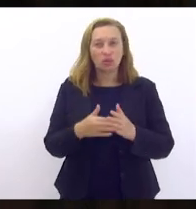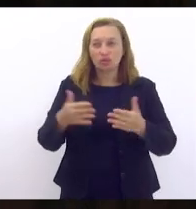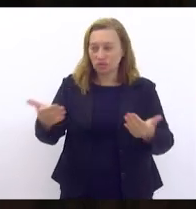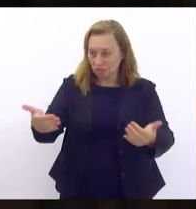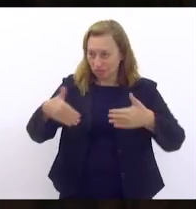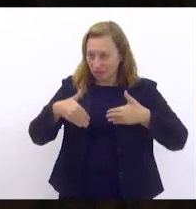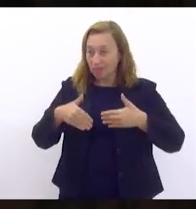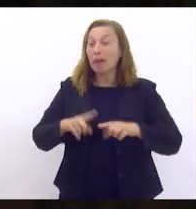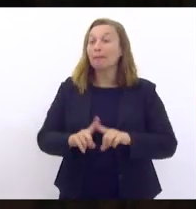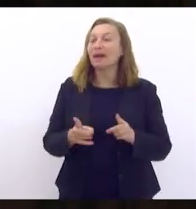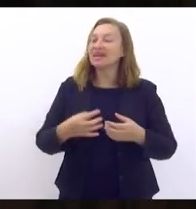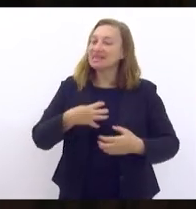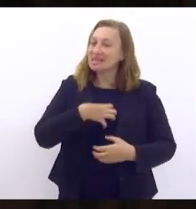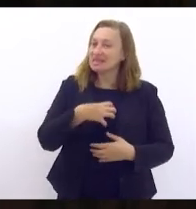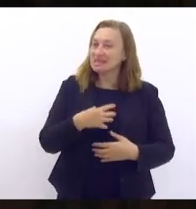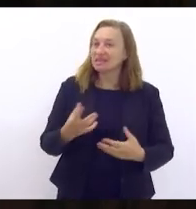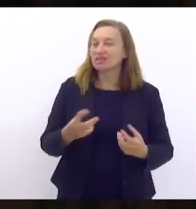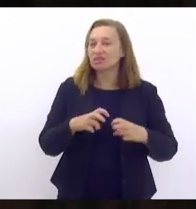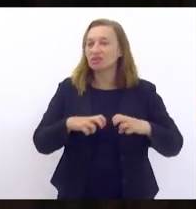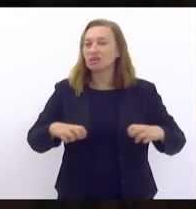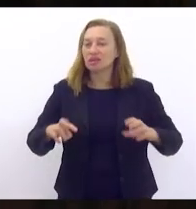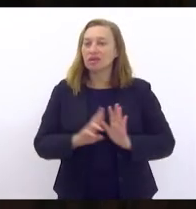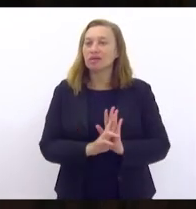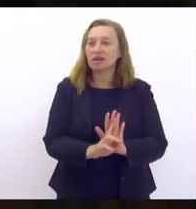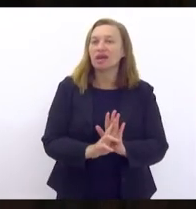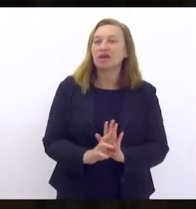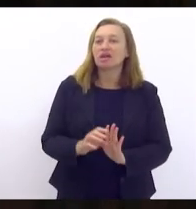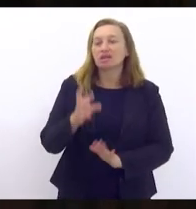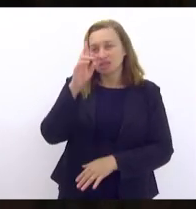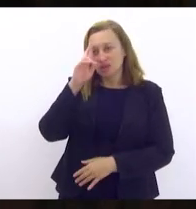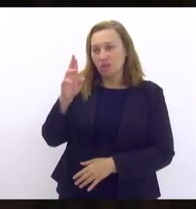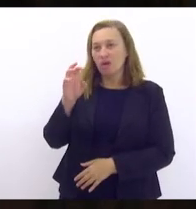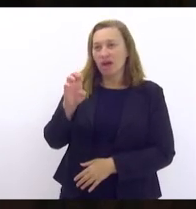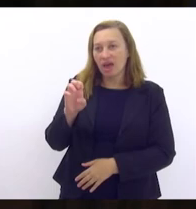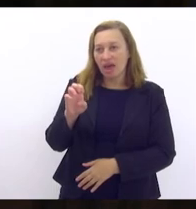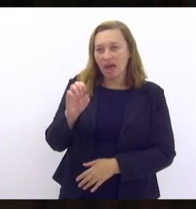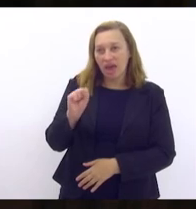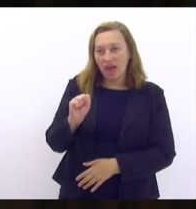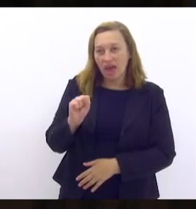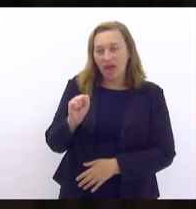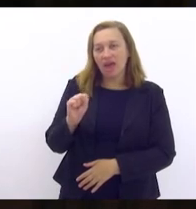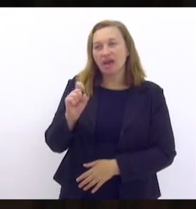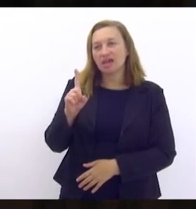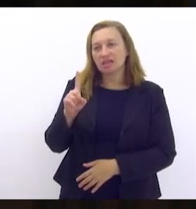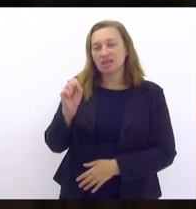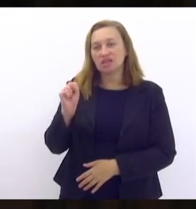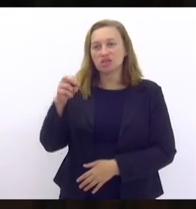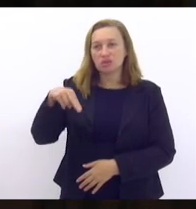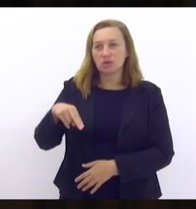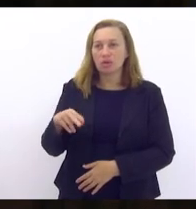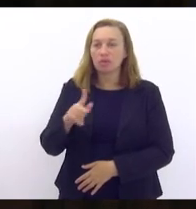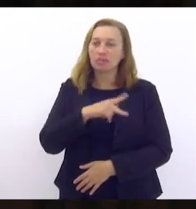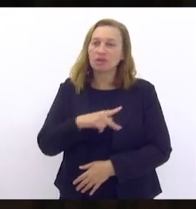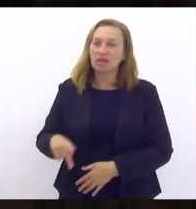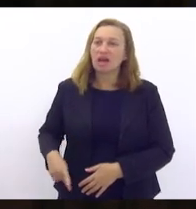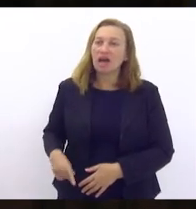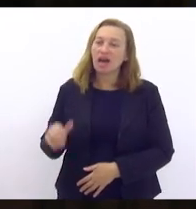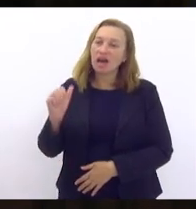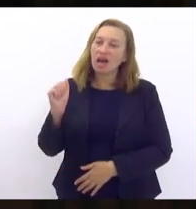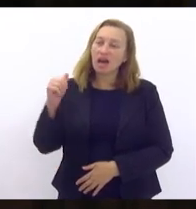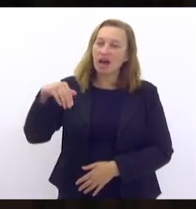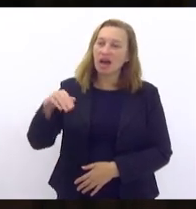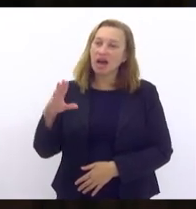mas sintam-se na mesma mas eu quero convidar o senhor Edson Freitas Gomes que é presidente da ancapri